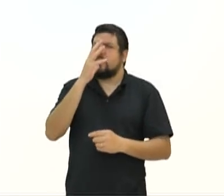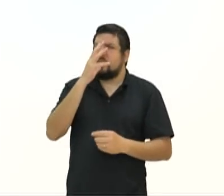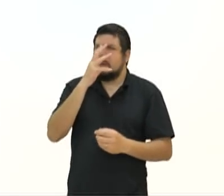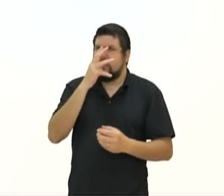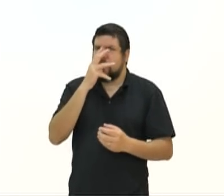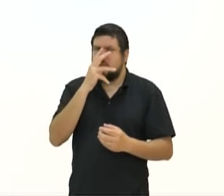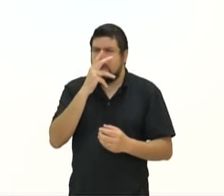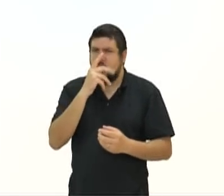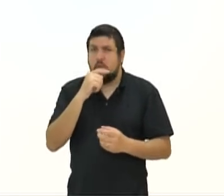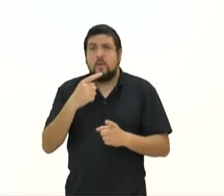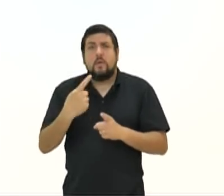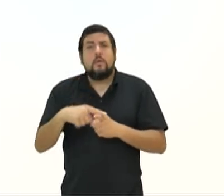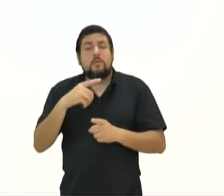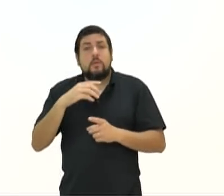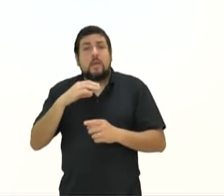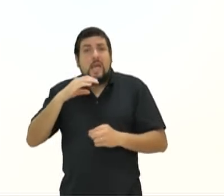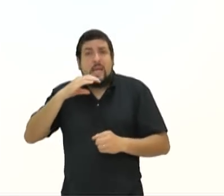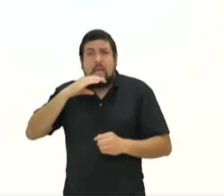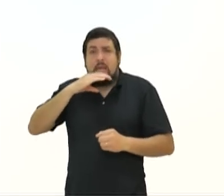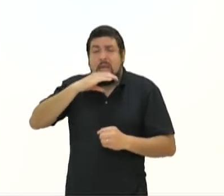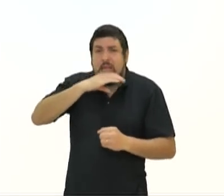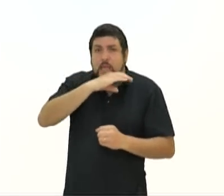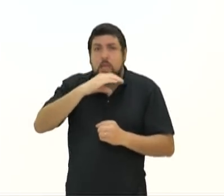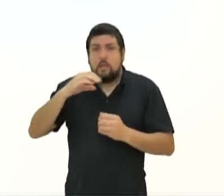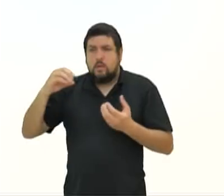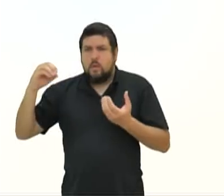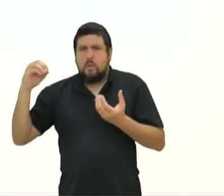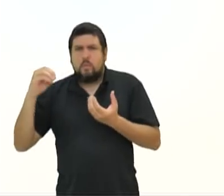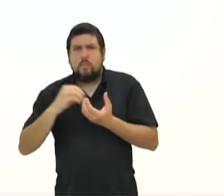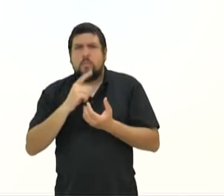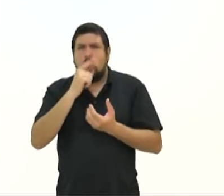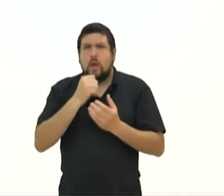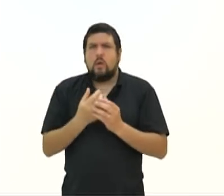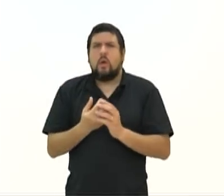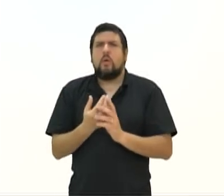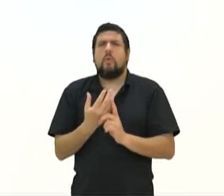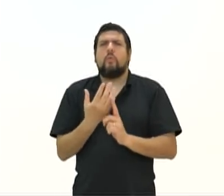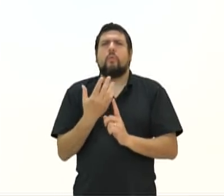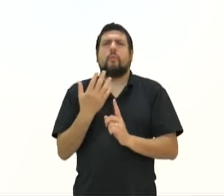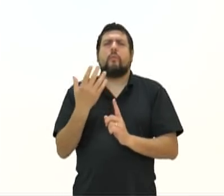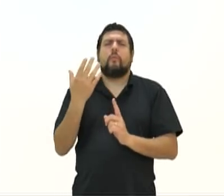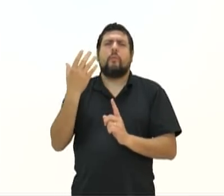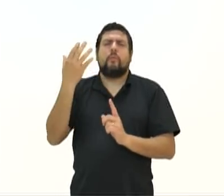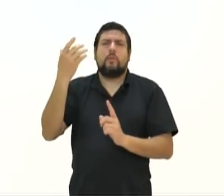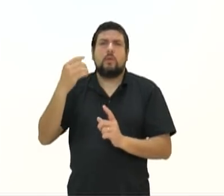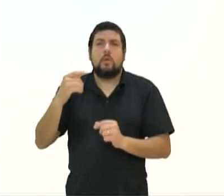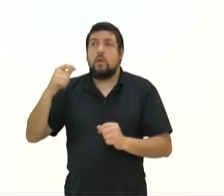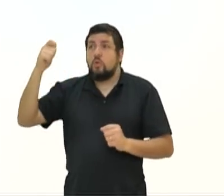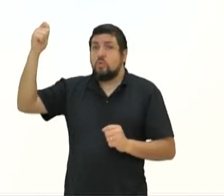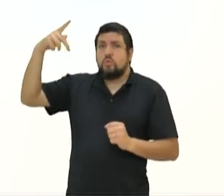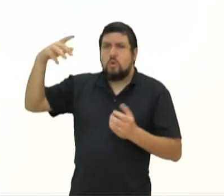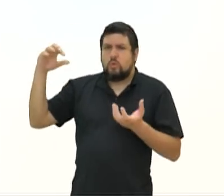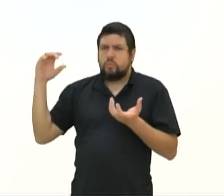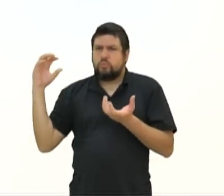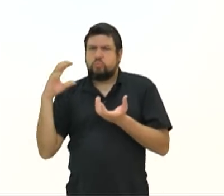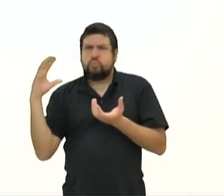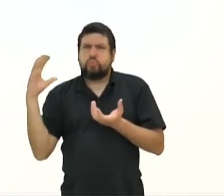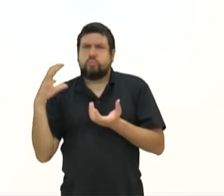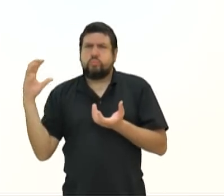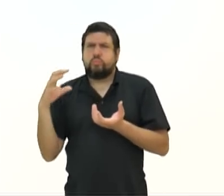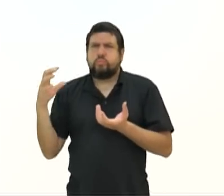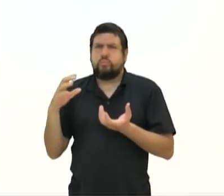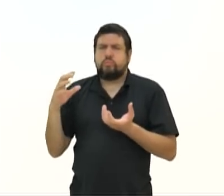muito alta, tinha muita descarga elétrica. Os raios ultravioletas eram muito intensos, então essa água que caía